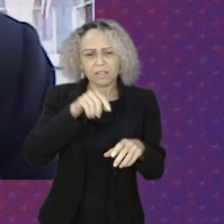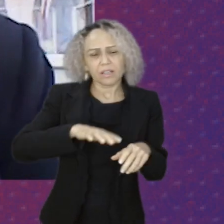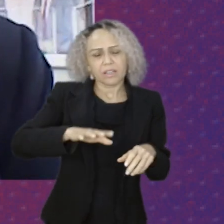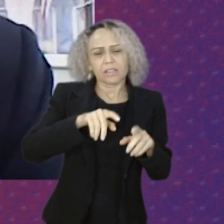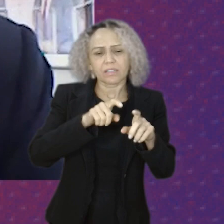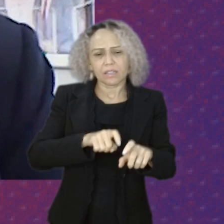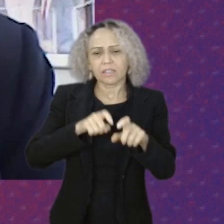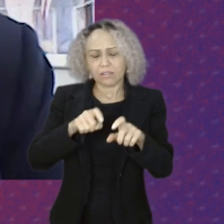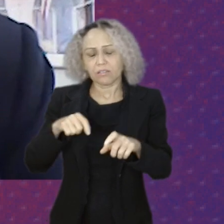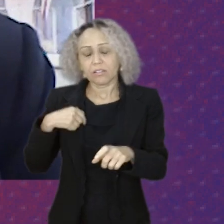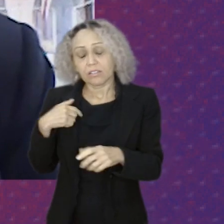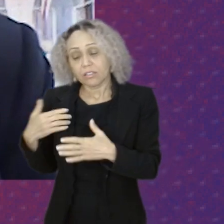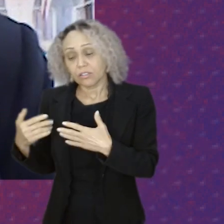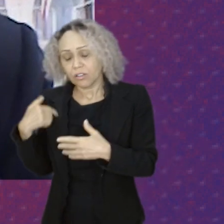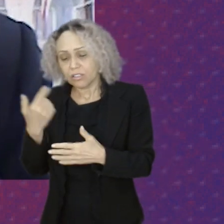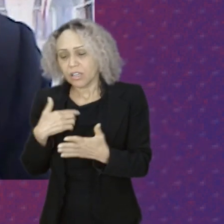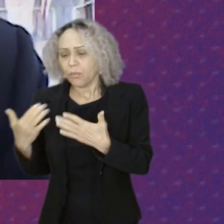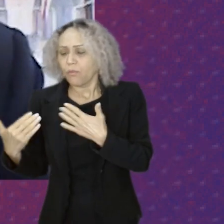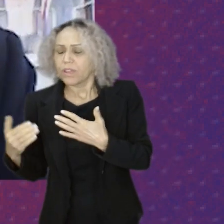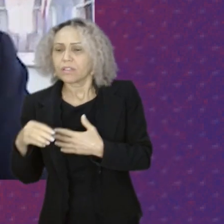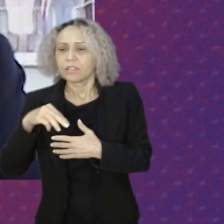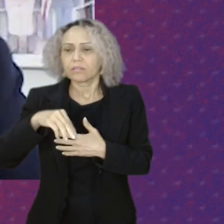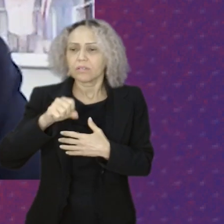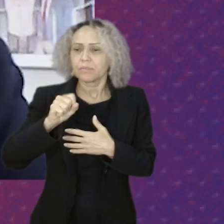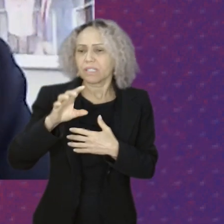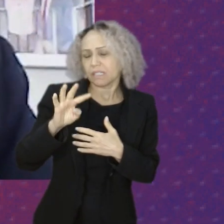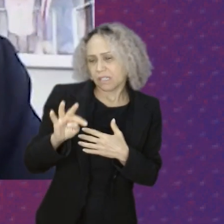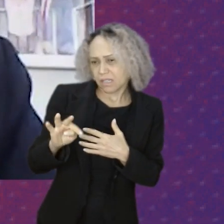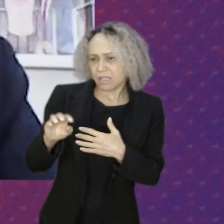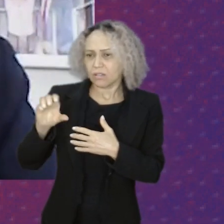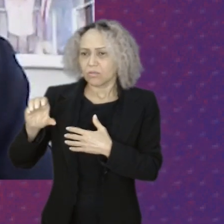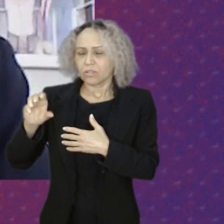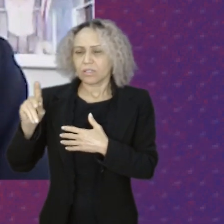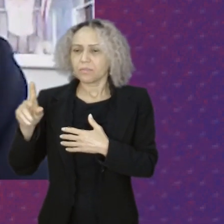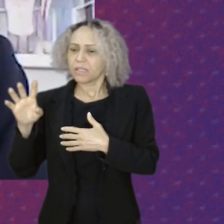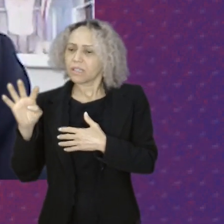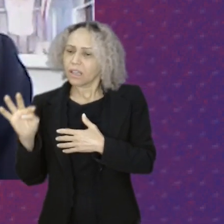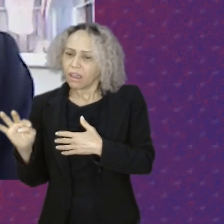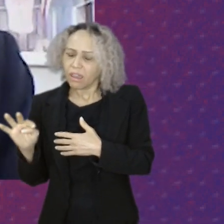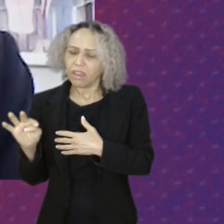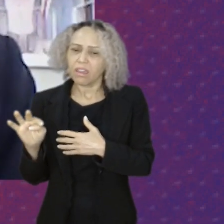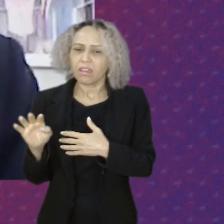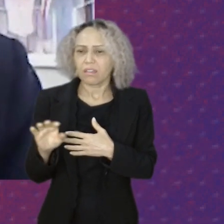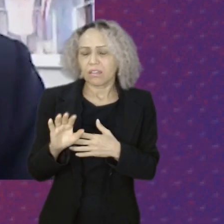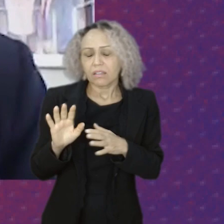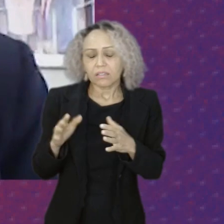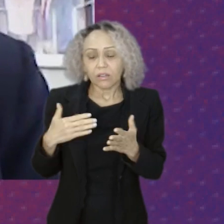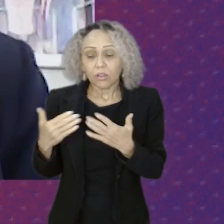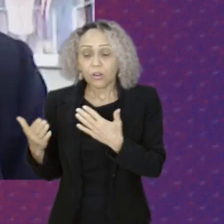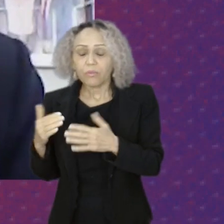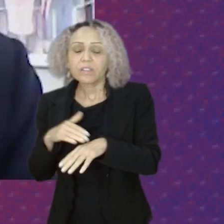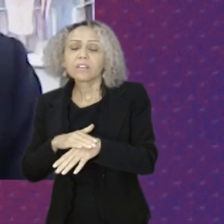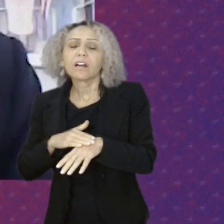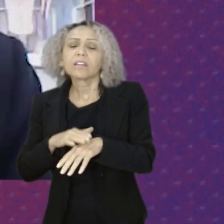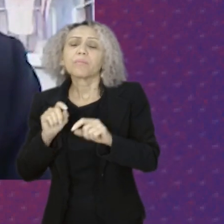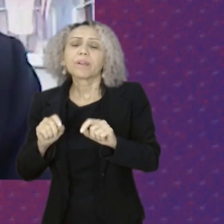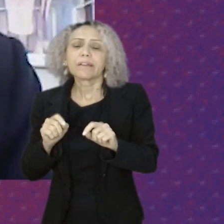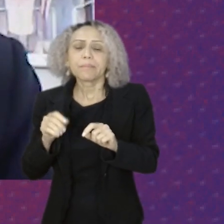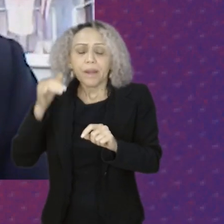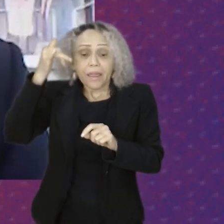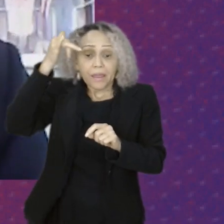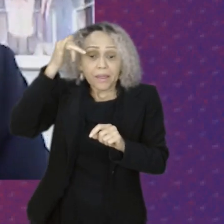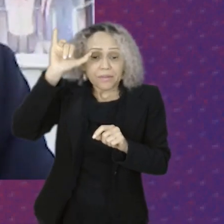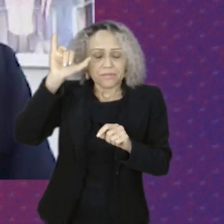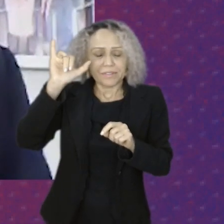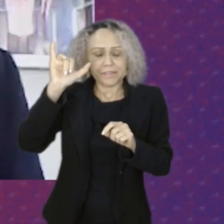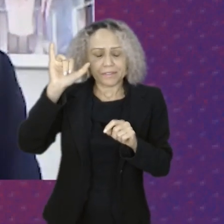e a gente tem se articulado, né, contra essa forma de despejo que atinge os direitos humanos e as pessoas não têm para onde ir. Então,